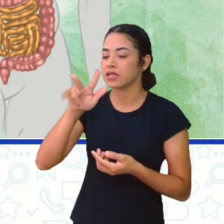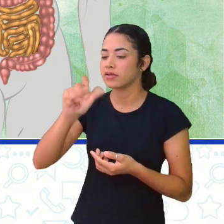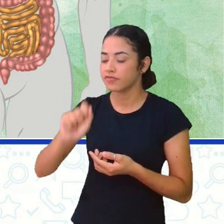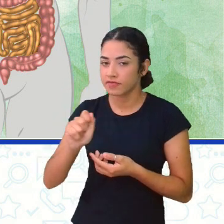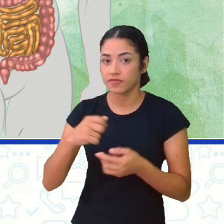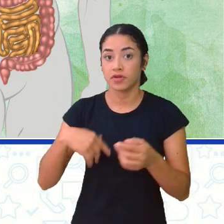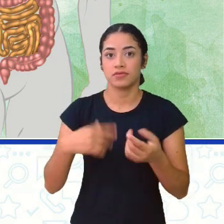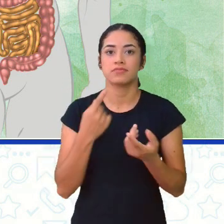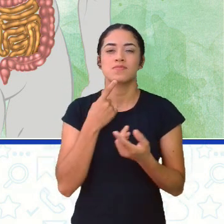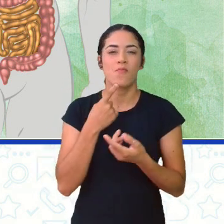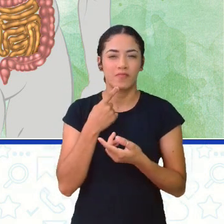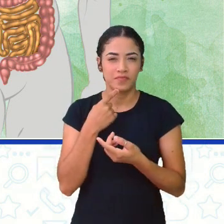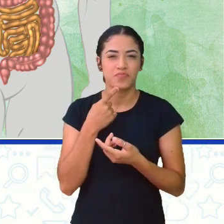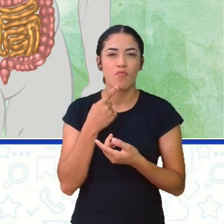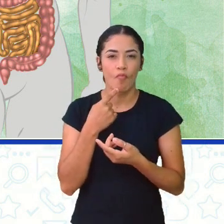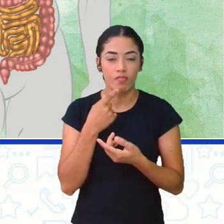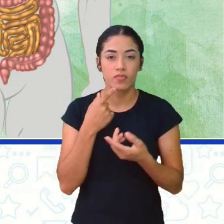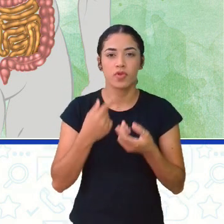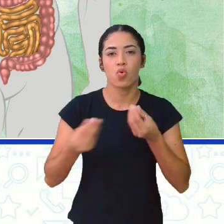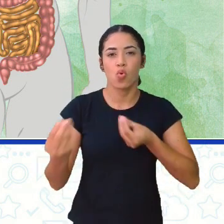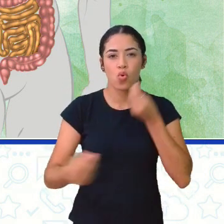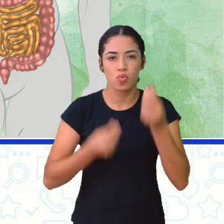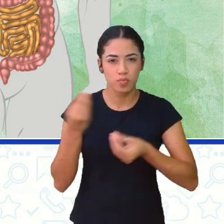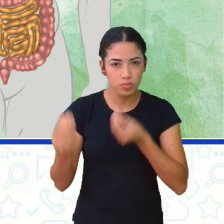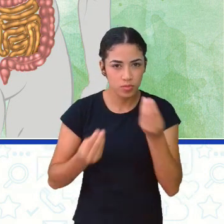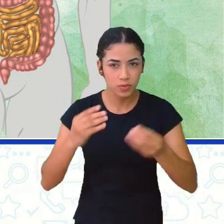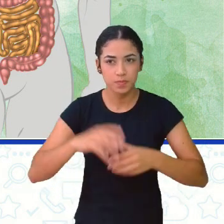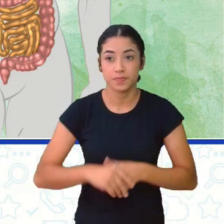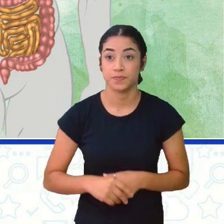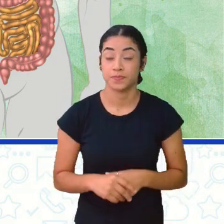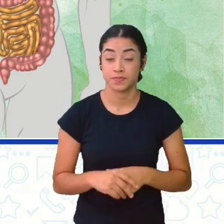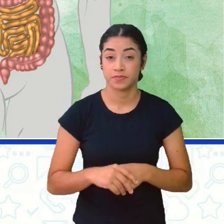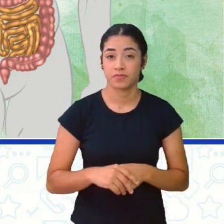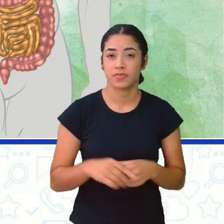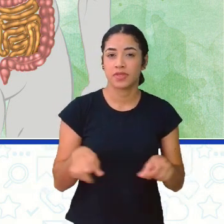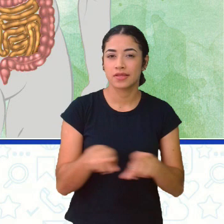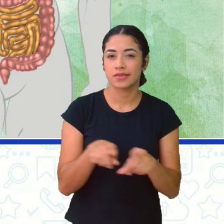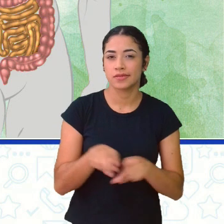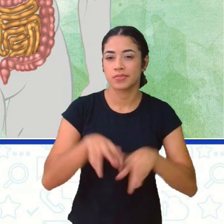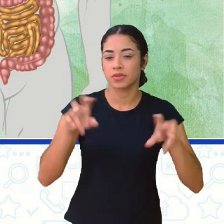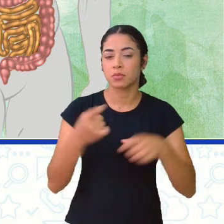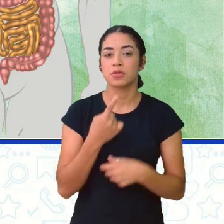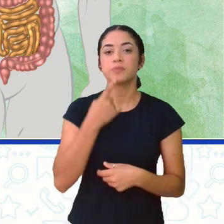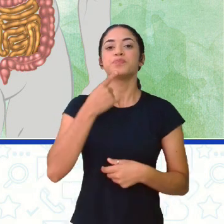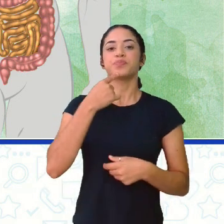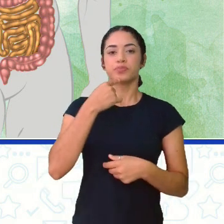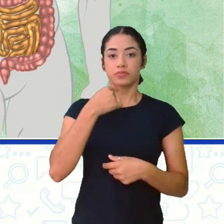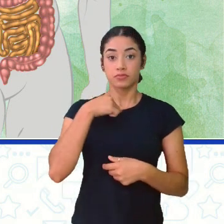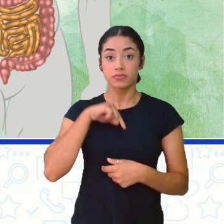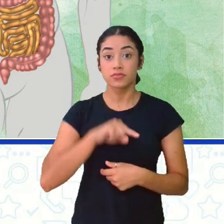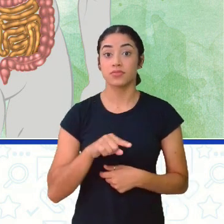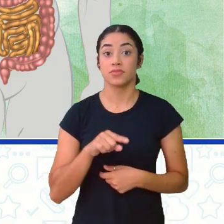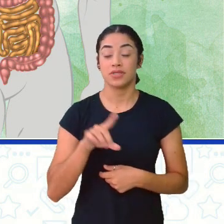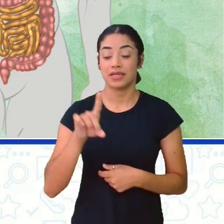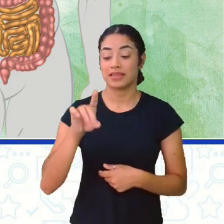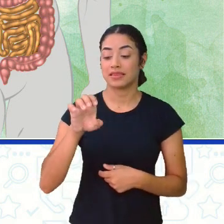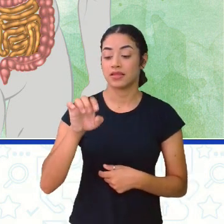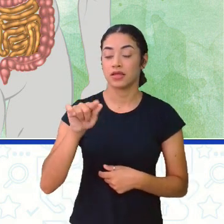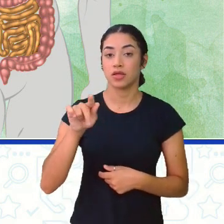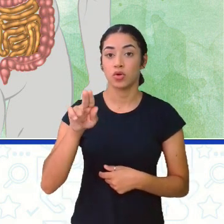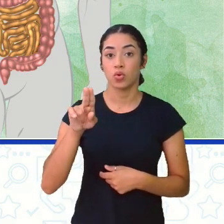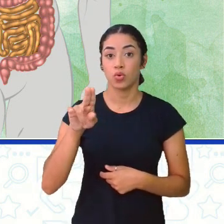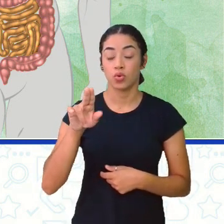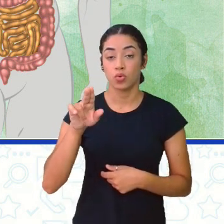língua também aí colocou como um verdadeiro tapete de um lado e do outro. A questão de engolir, não é? A deglutição, passando aí